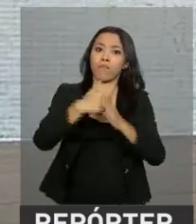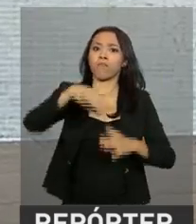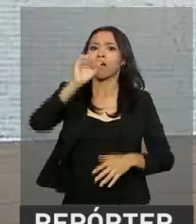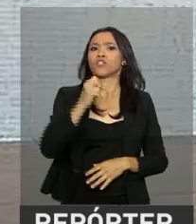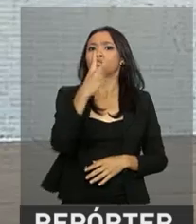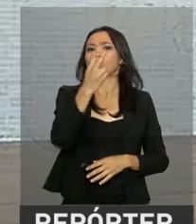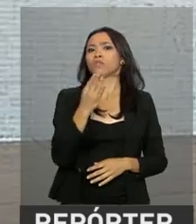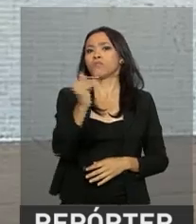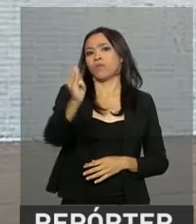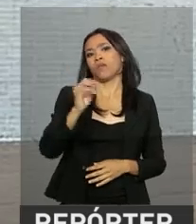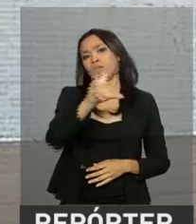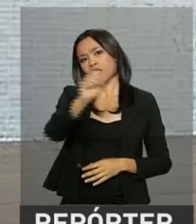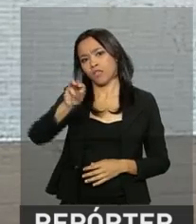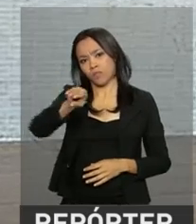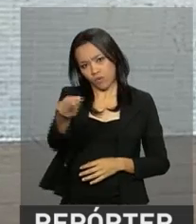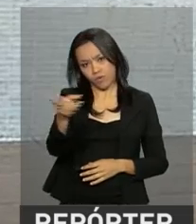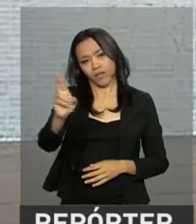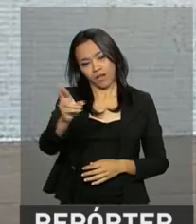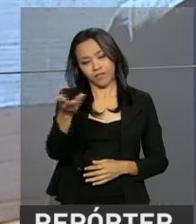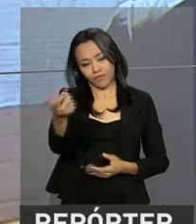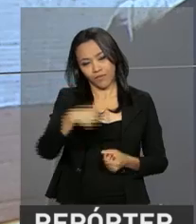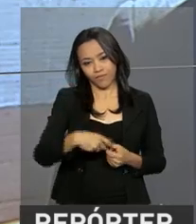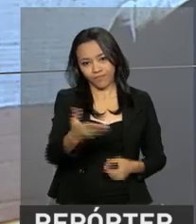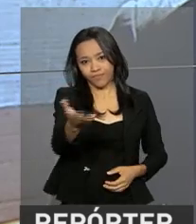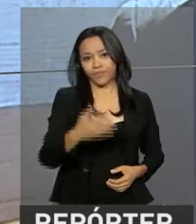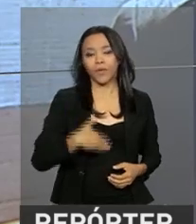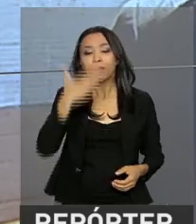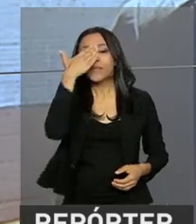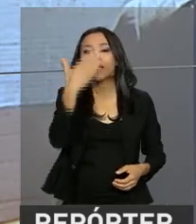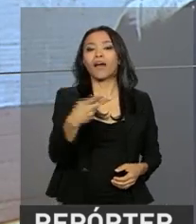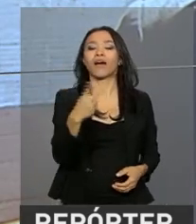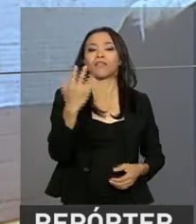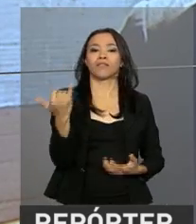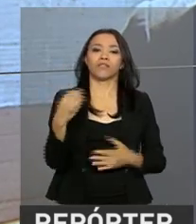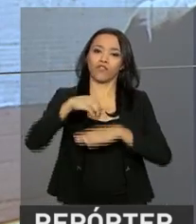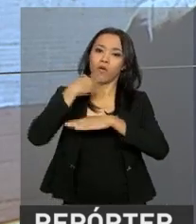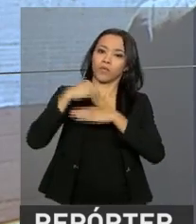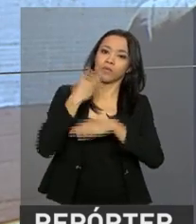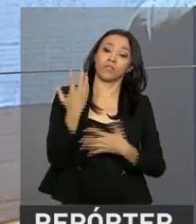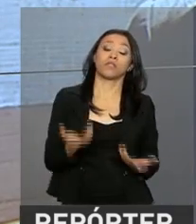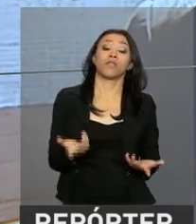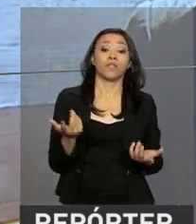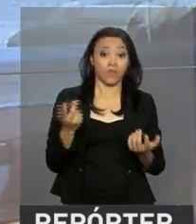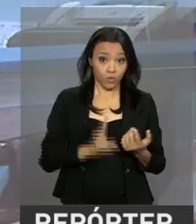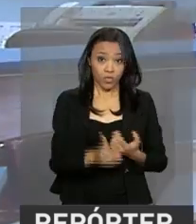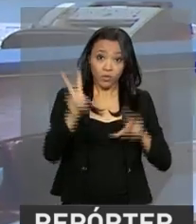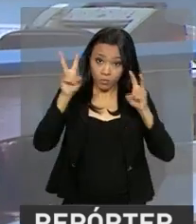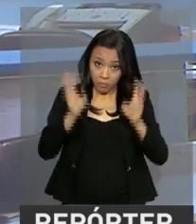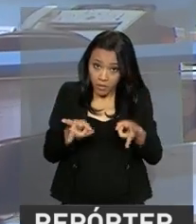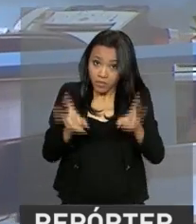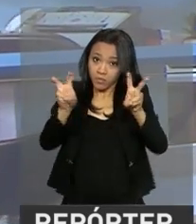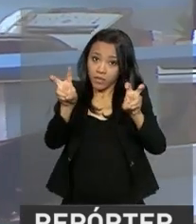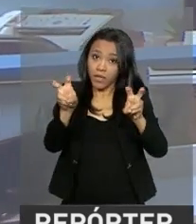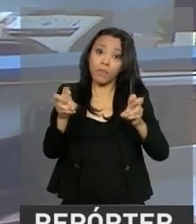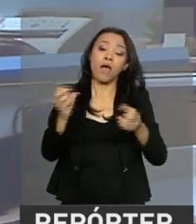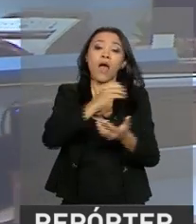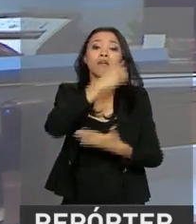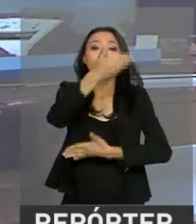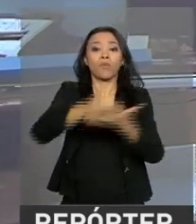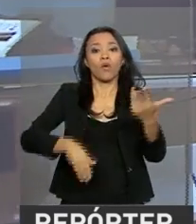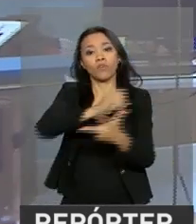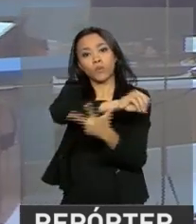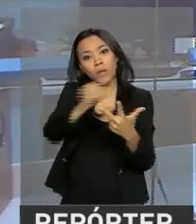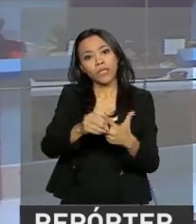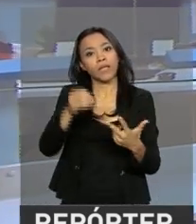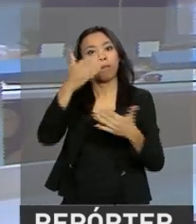me de reais volto com você ao Estúdio Leandro Obrigado Gabi pelas suas informações ainda falando de educação as provas do Enen serão aplicadas